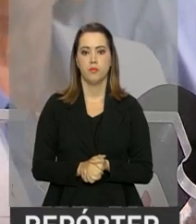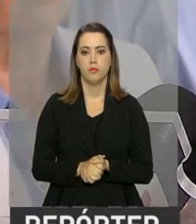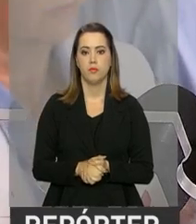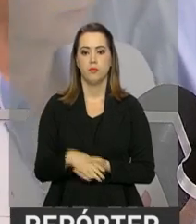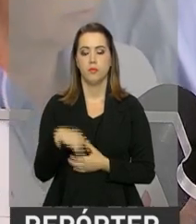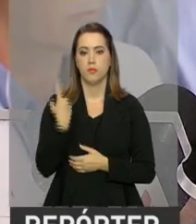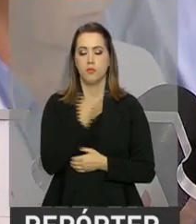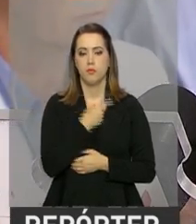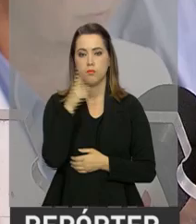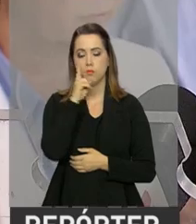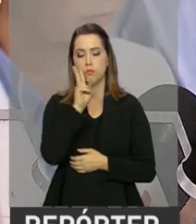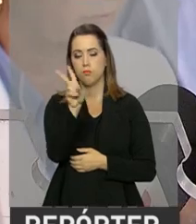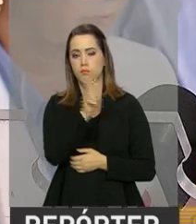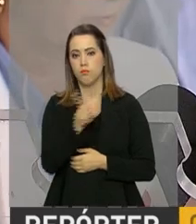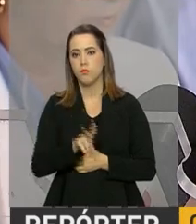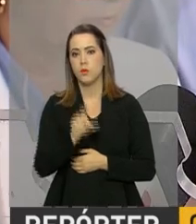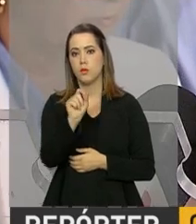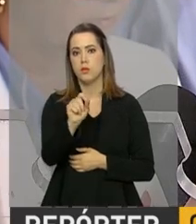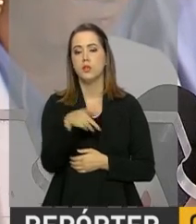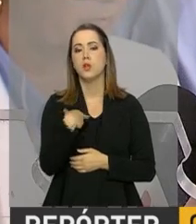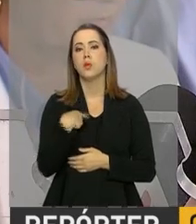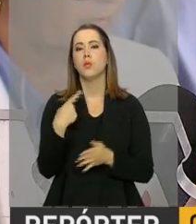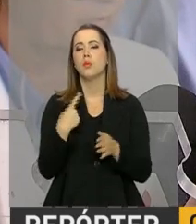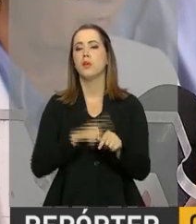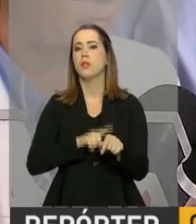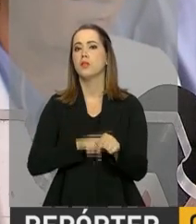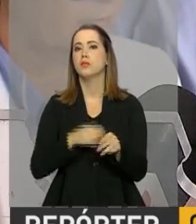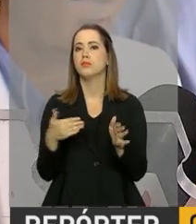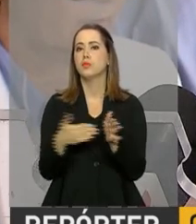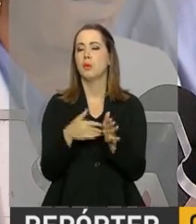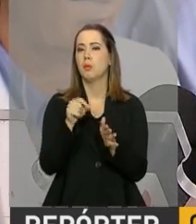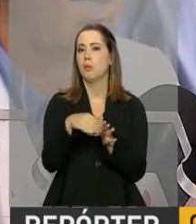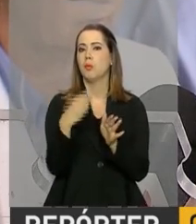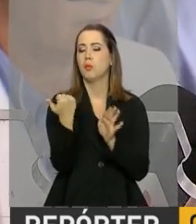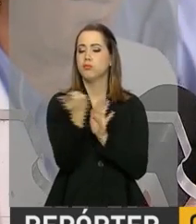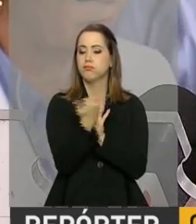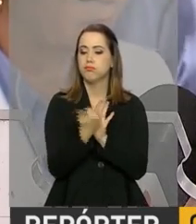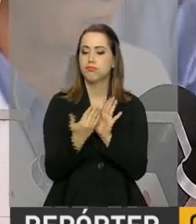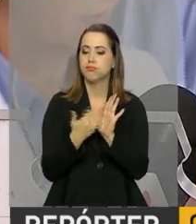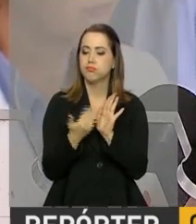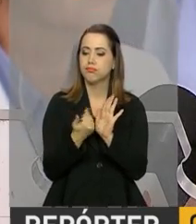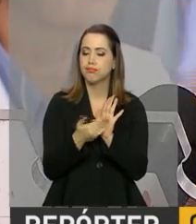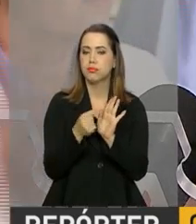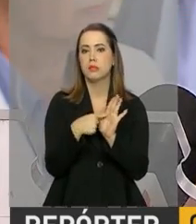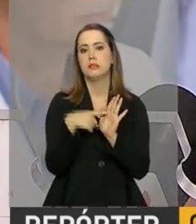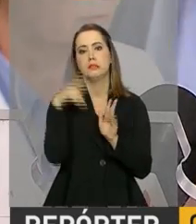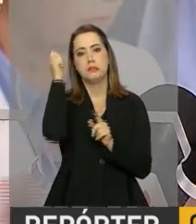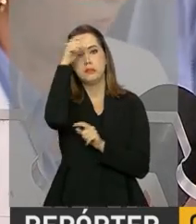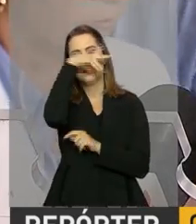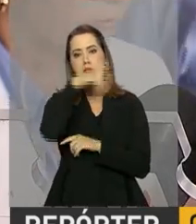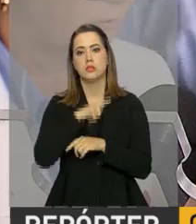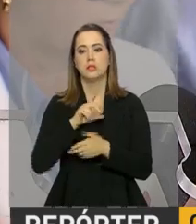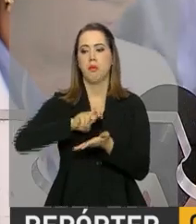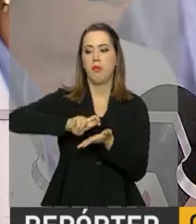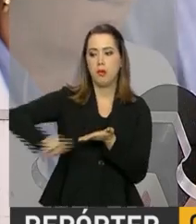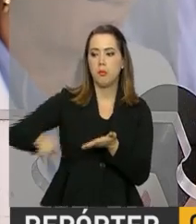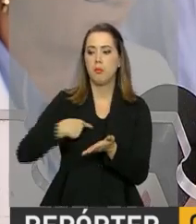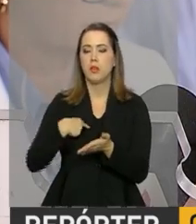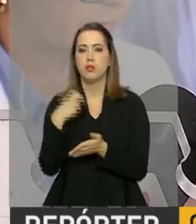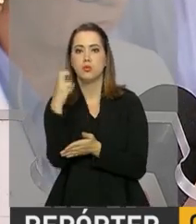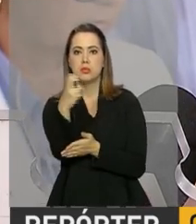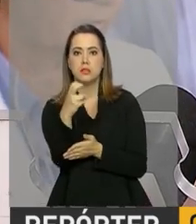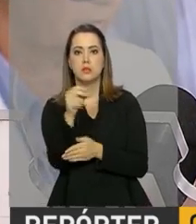Nós avaliamos que essas medidas estão vencendo exatamente porque foi um calendário muito complicado. Houve impeachment, sessão que paralisou o Congresso durante